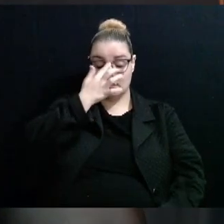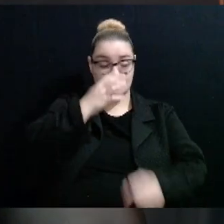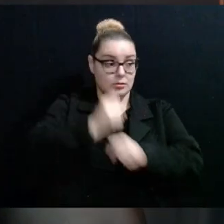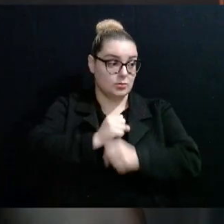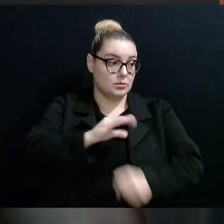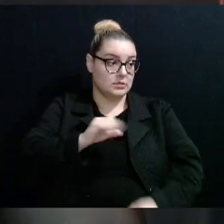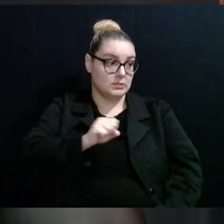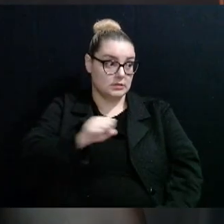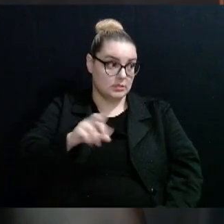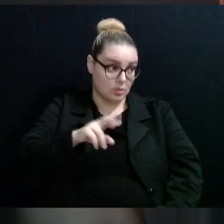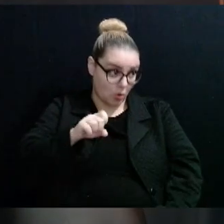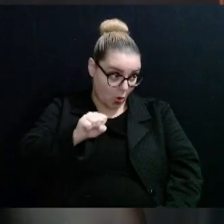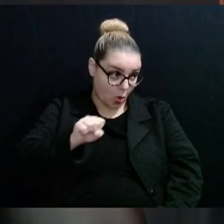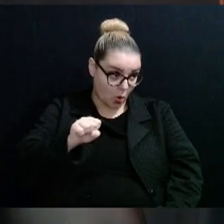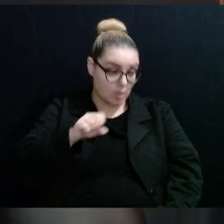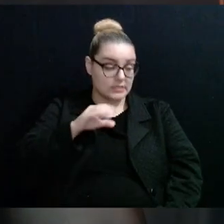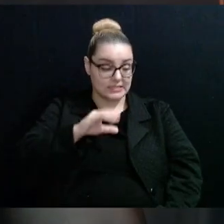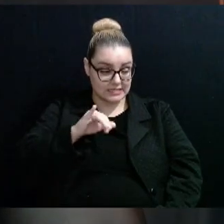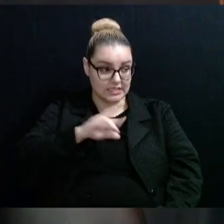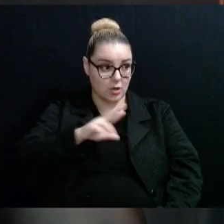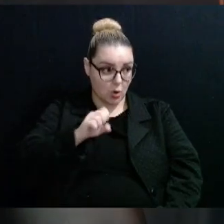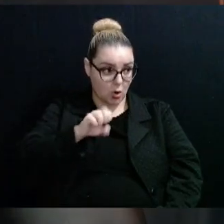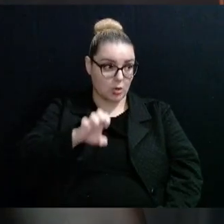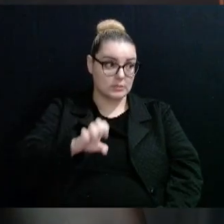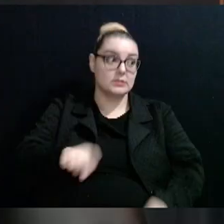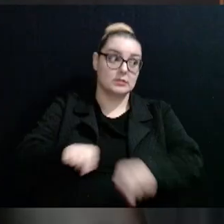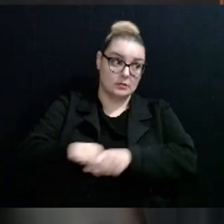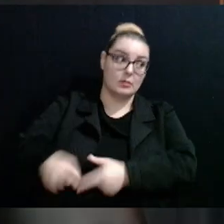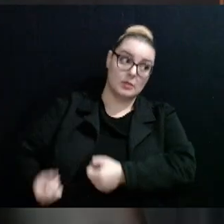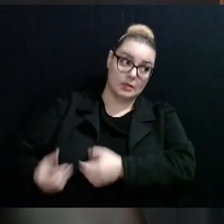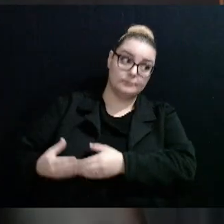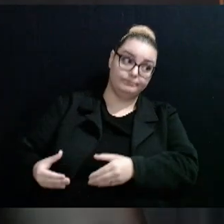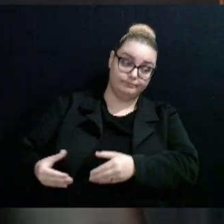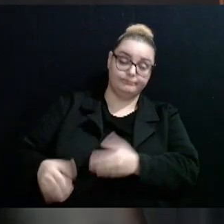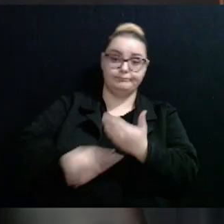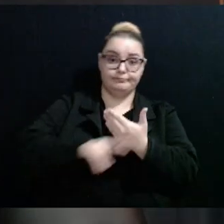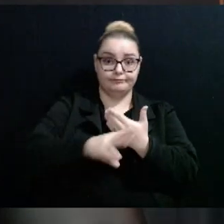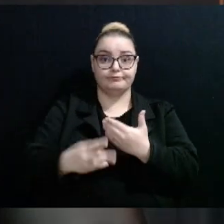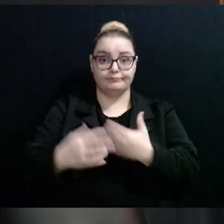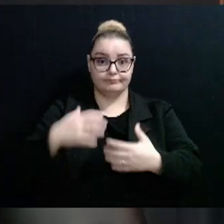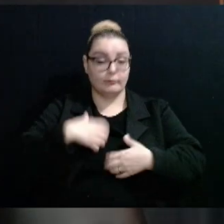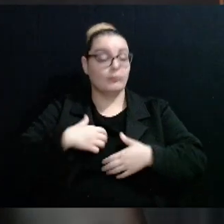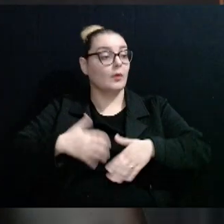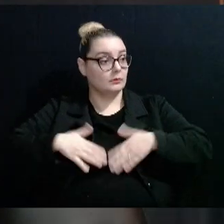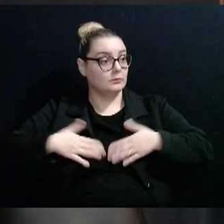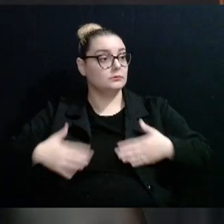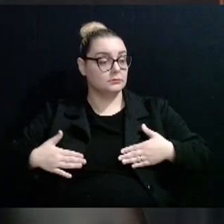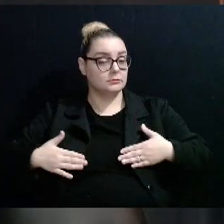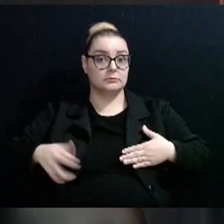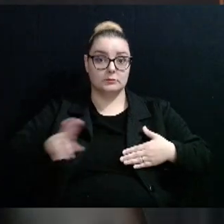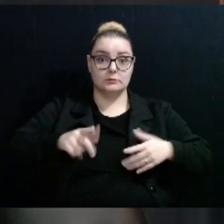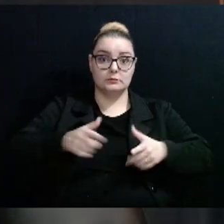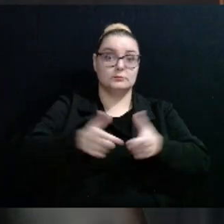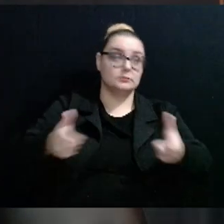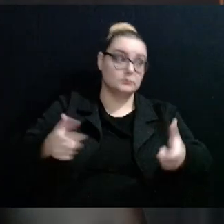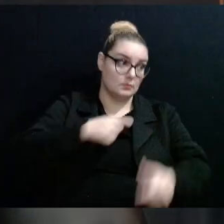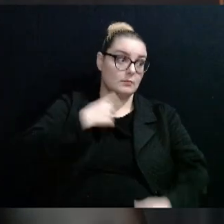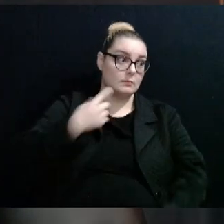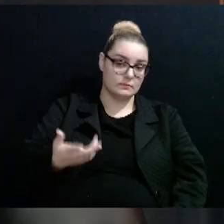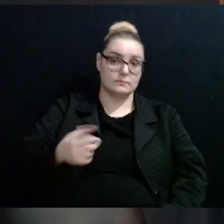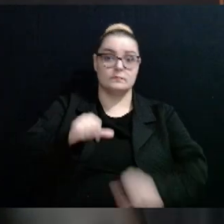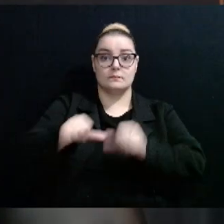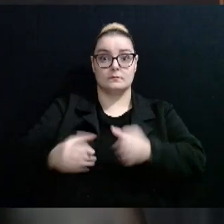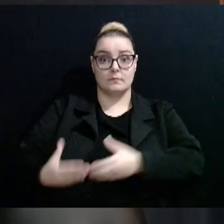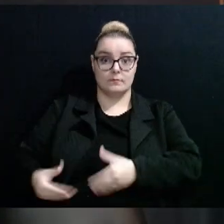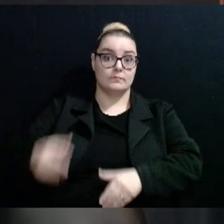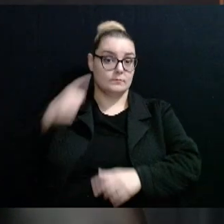o consumo pontual causa essa sensação de relaxamento, né, mas o uso a longo prazo causa essas alterações no fígado e no cérebro também. A